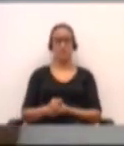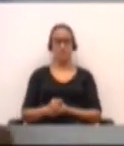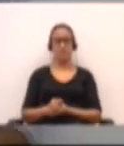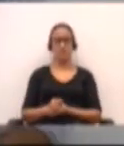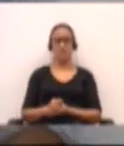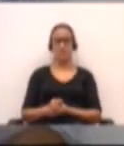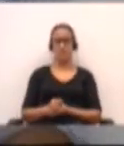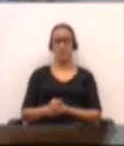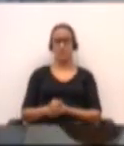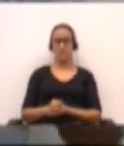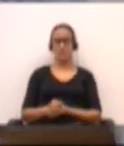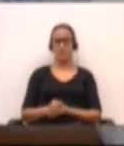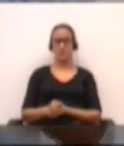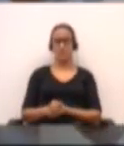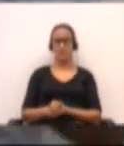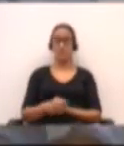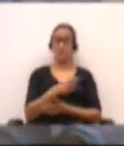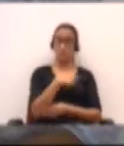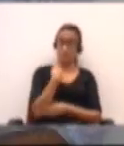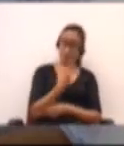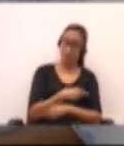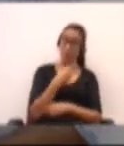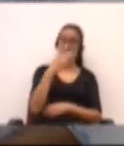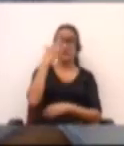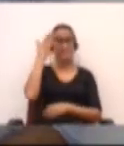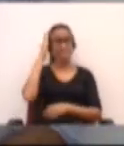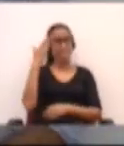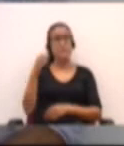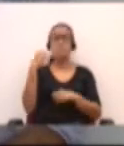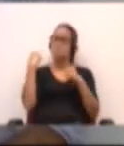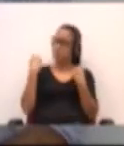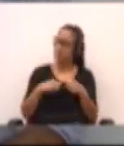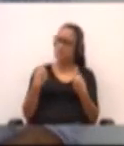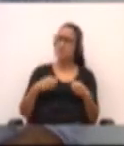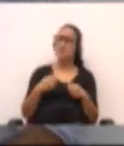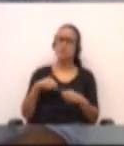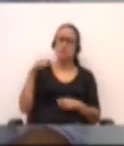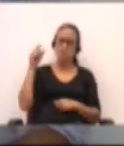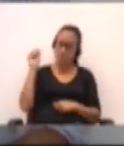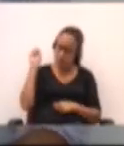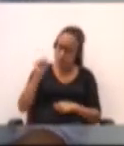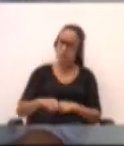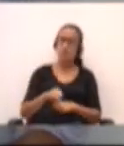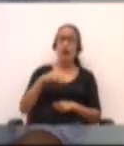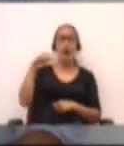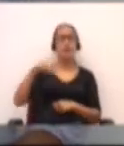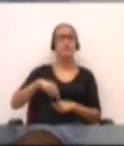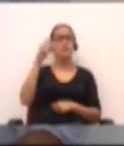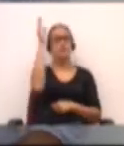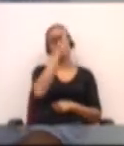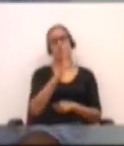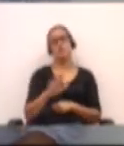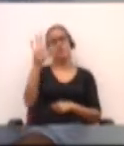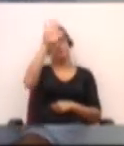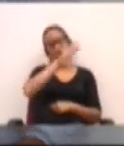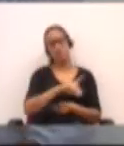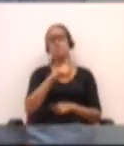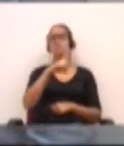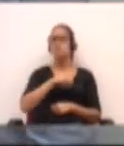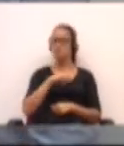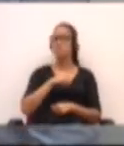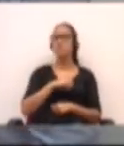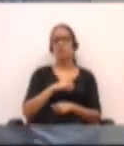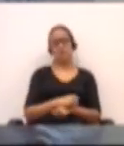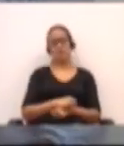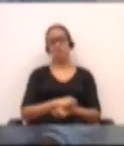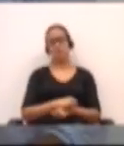ao seu modo. Nós entendemos que é necessário que haja uma reforma agrária no nosso país. Portanto, é uma questão